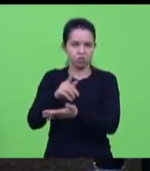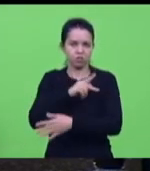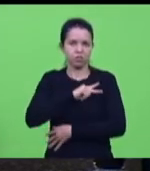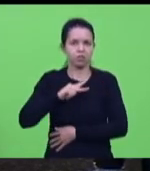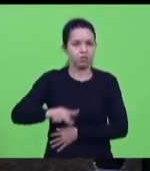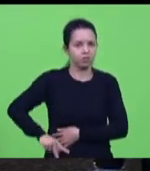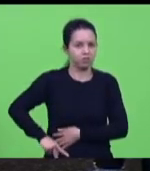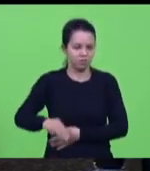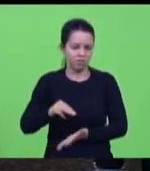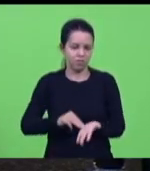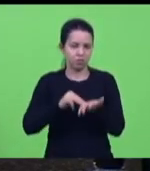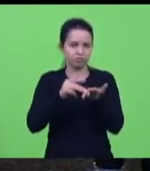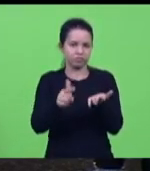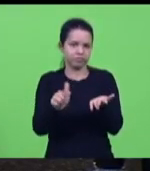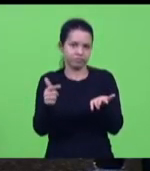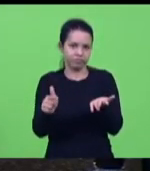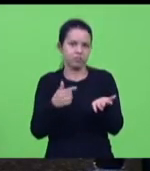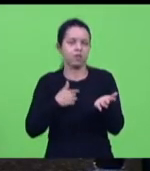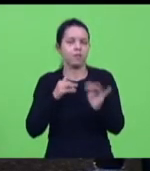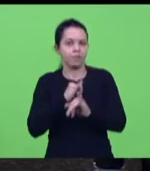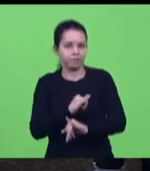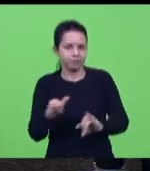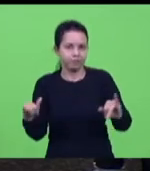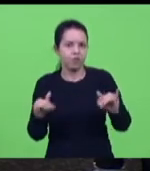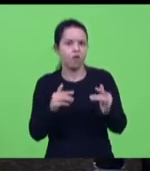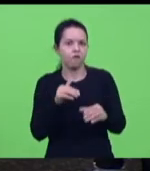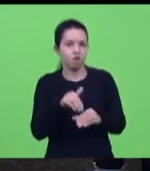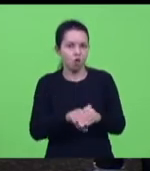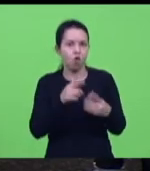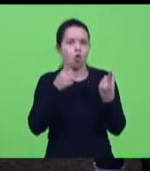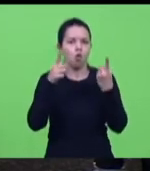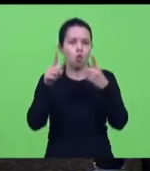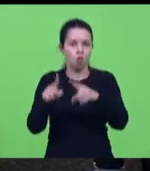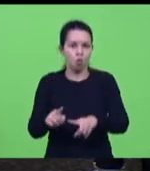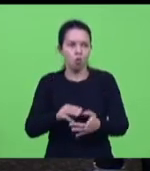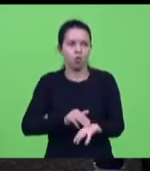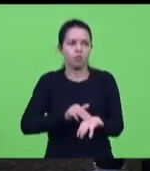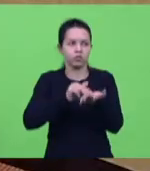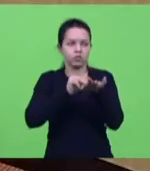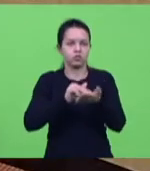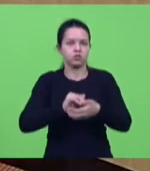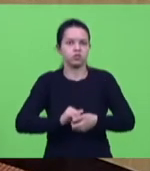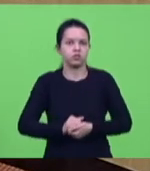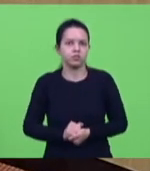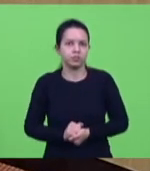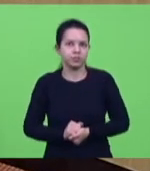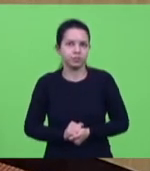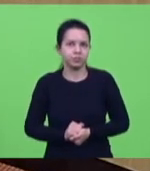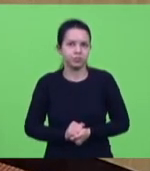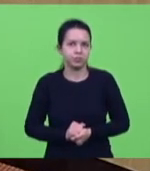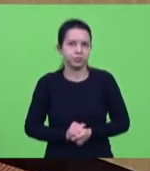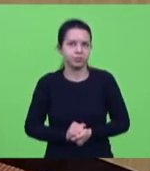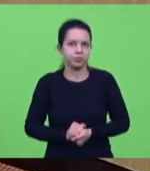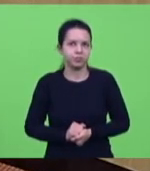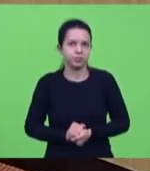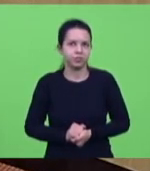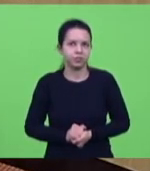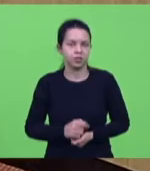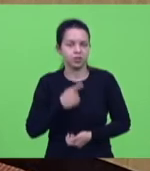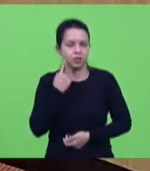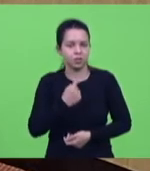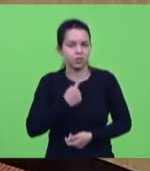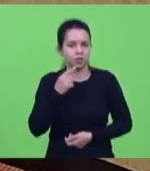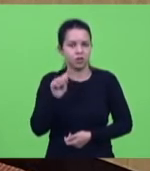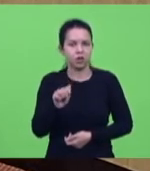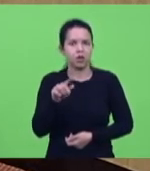moção. Então, minha declaração de voto também é contrária a essa moção. Senhor presidente. Com a palavra, deputada Ada